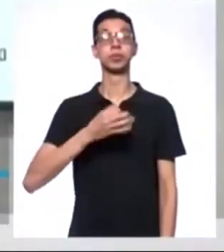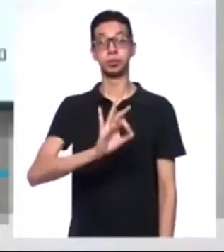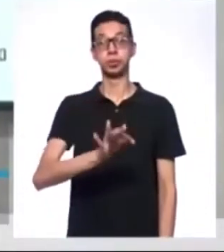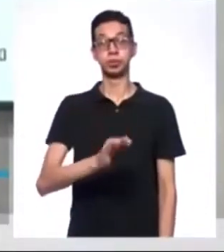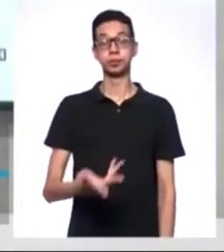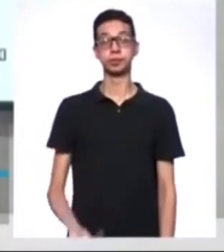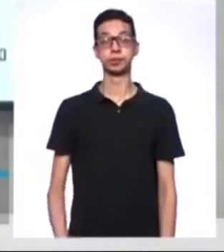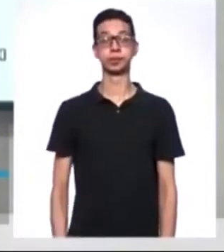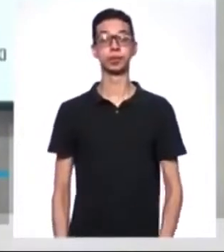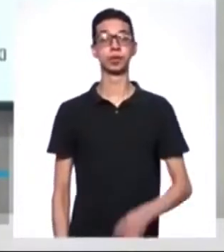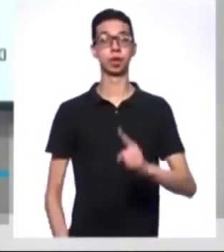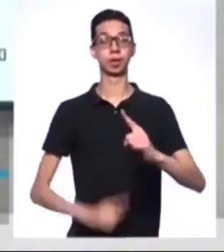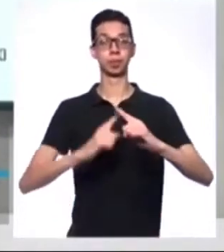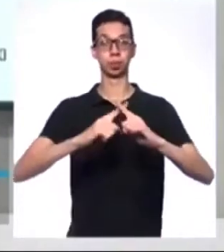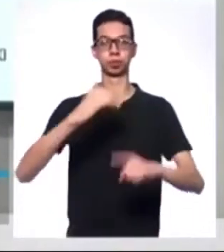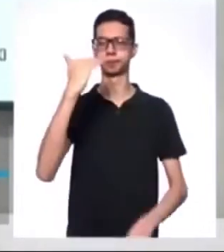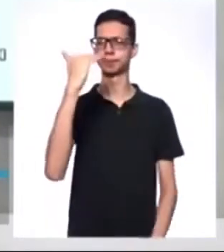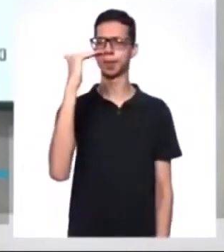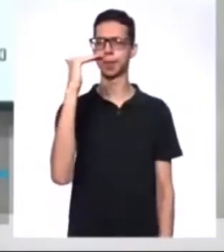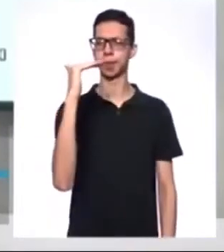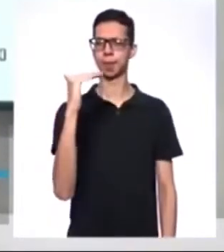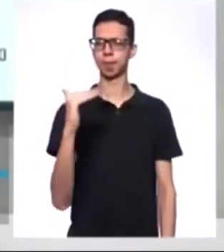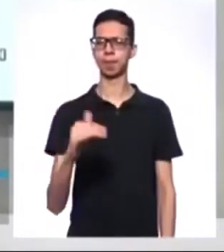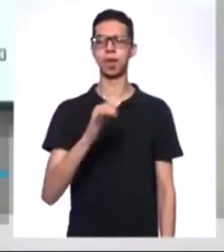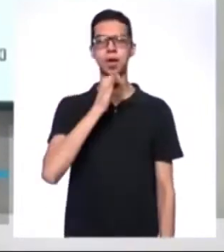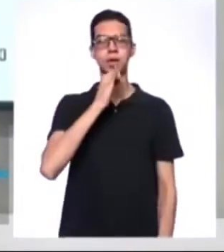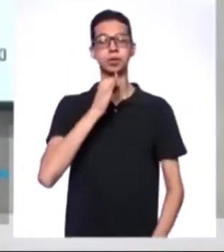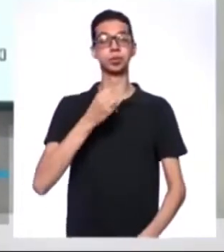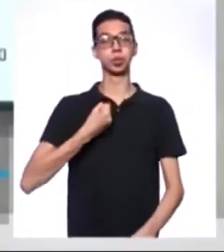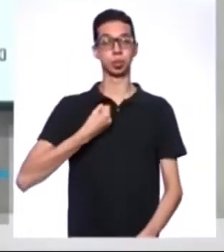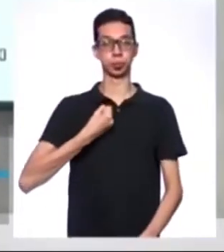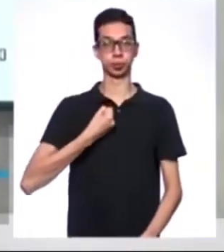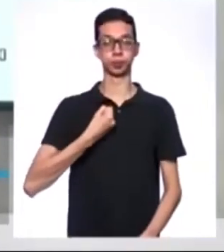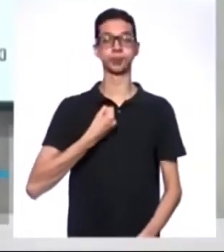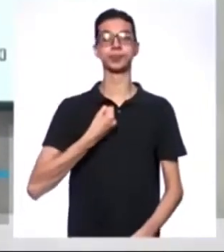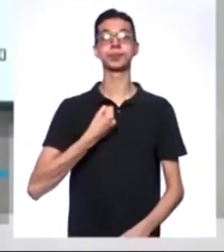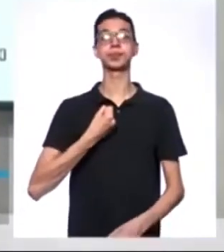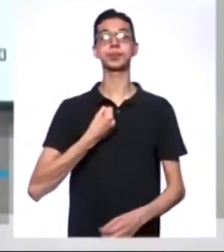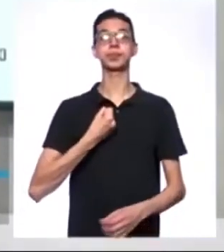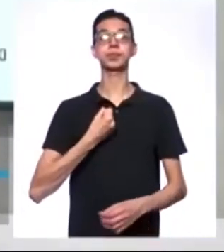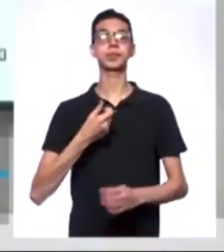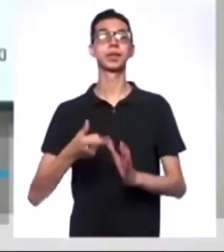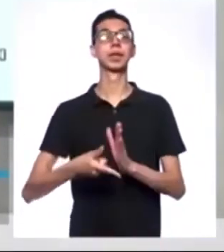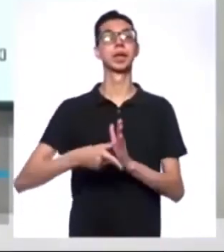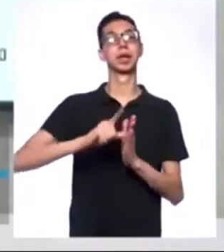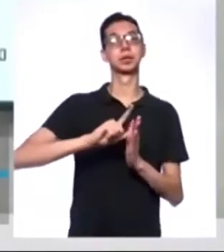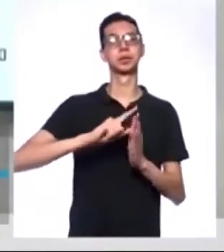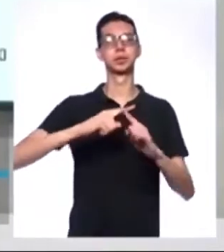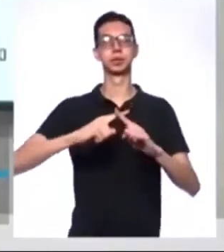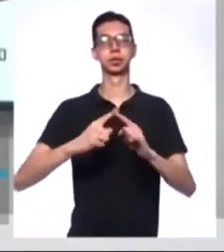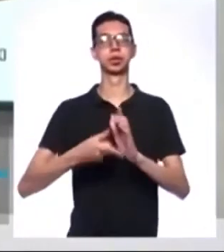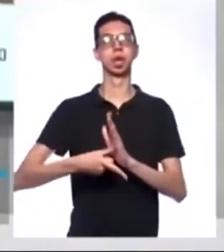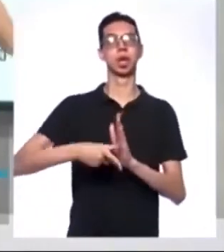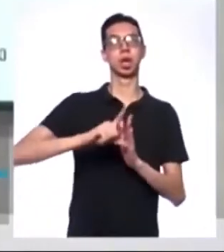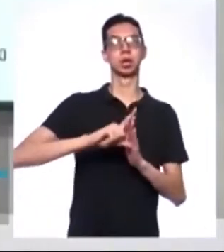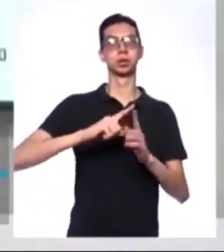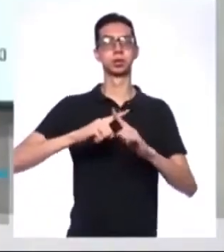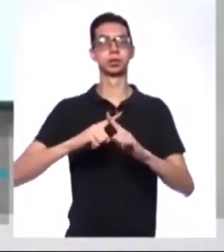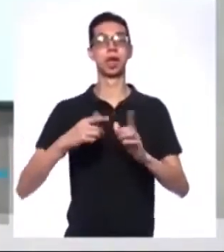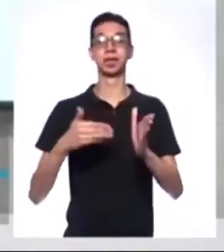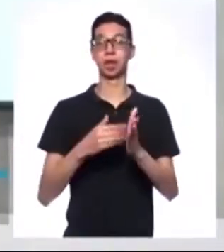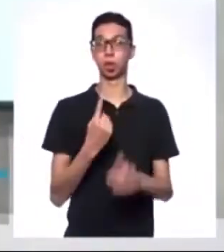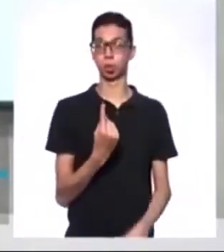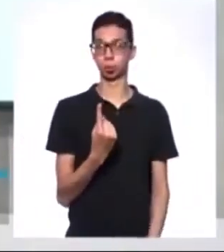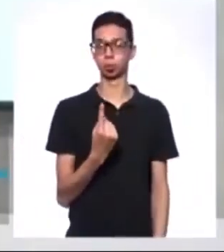se você multiplicar em ordem decrescente um número pelo seu antecessor pelo seu antecessor e até um